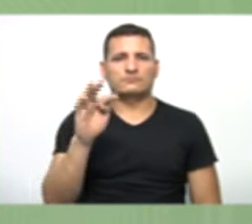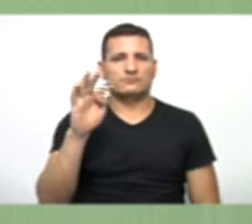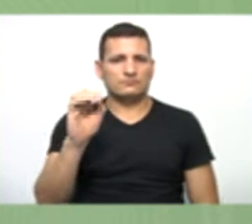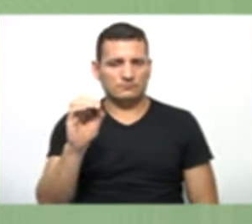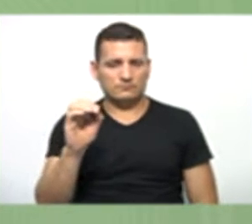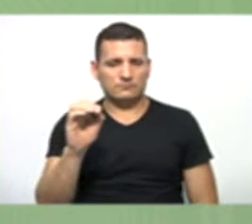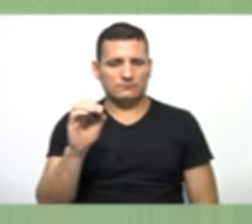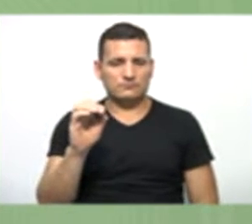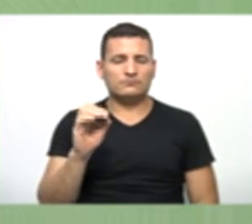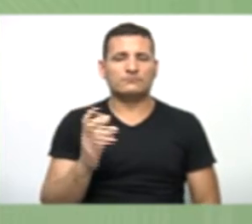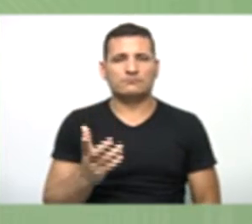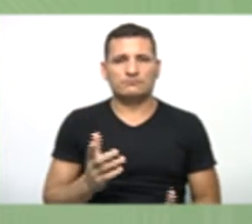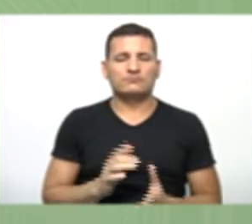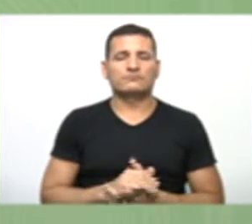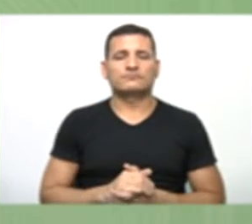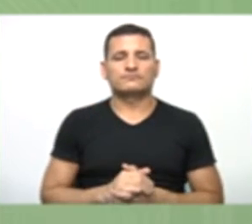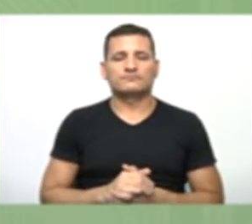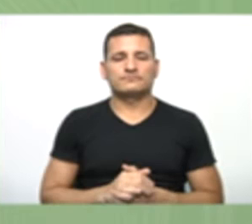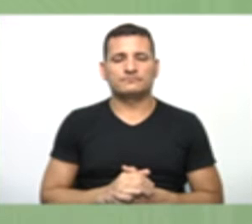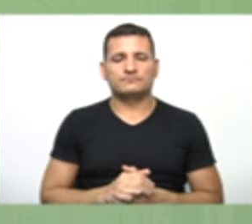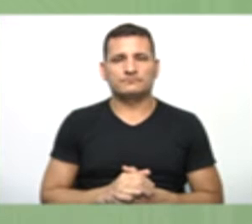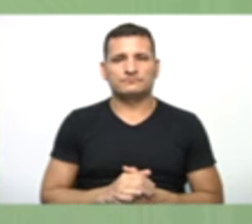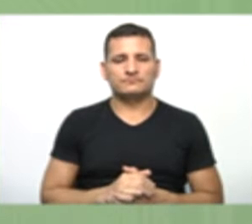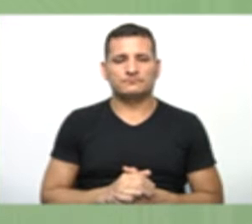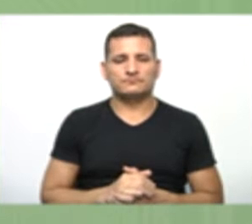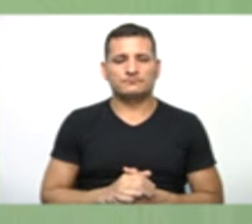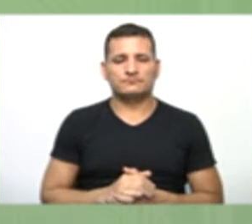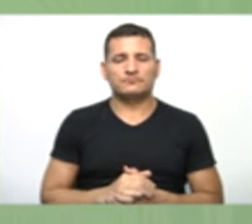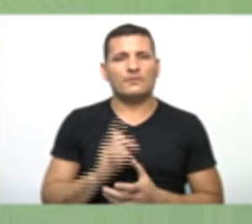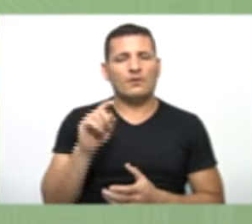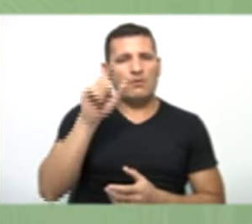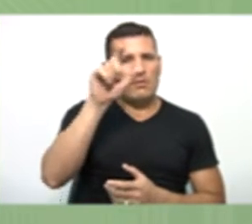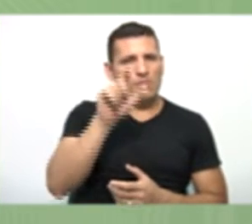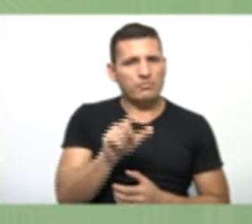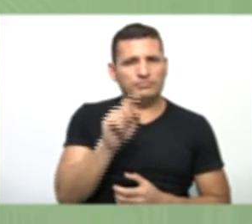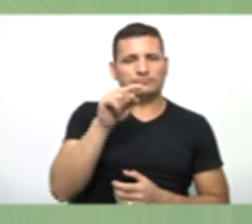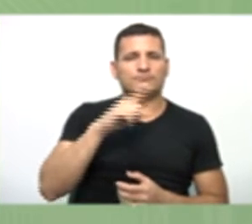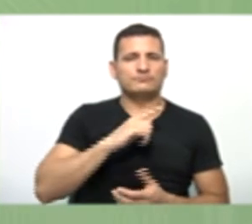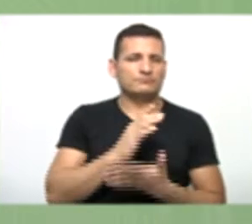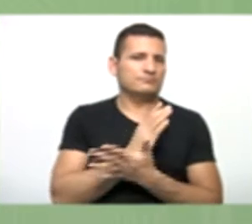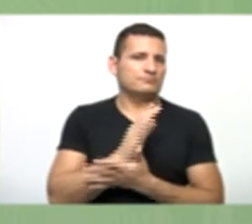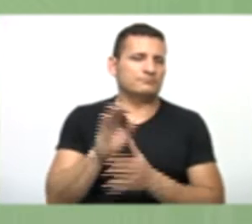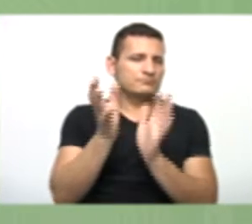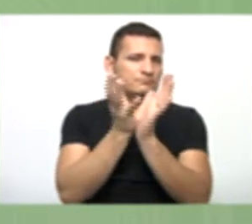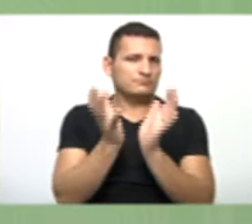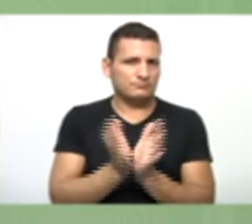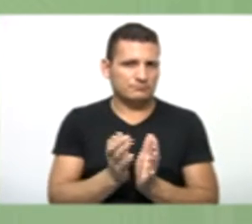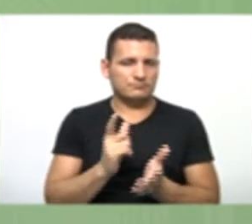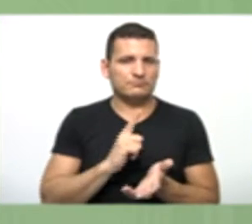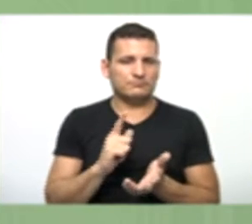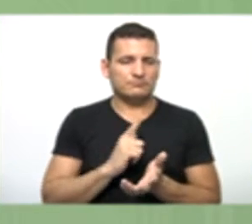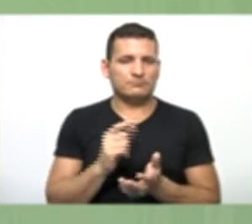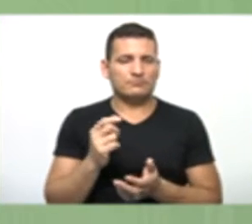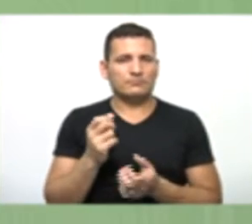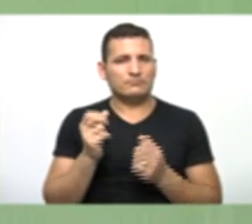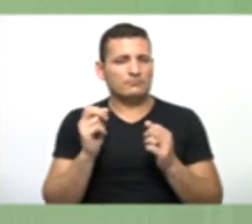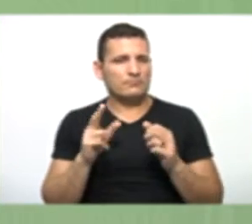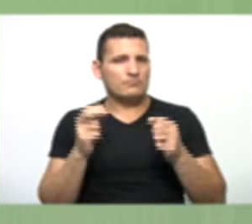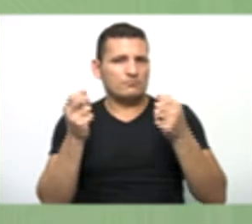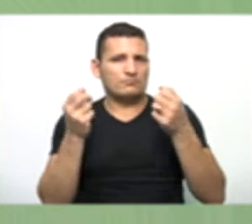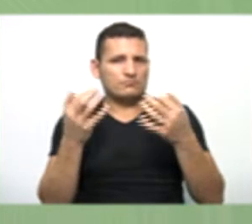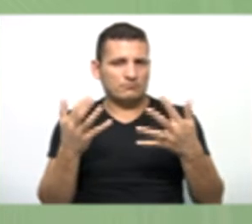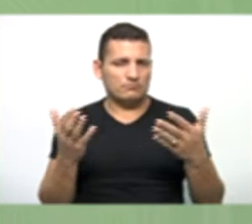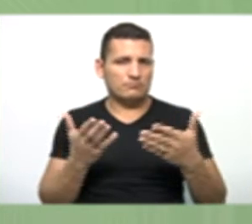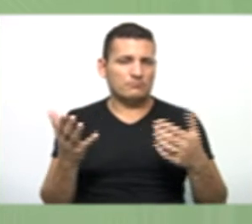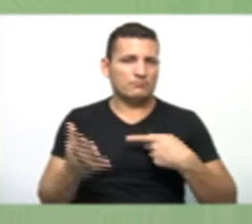nomes, mas é a mesma coisa, séries de pagamento. E aqui a gente apresenta algumas classificações, e aí eu vou fazer uma parceria com o